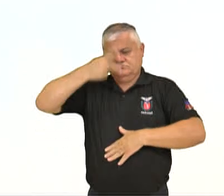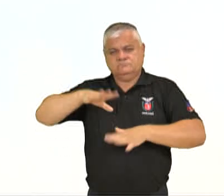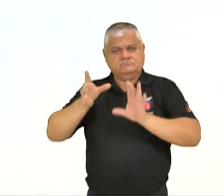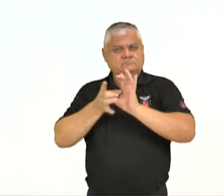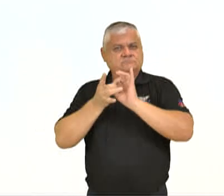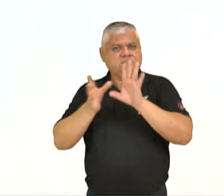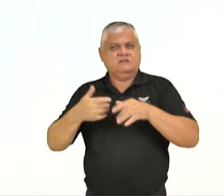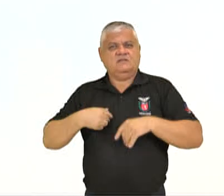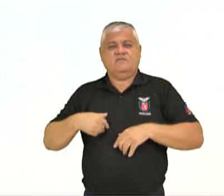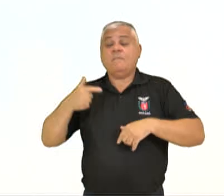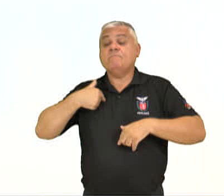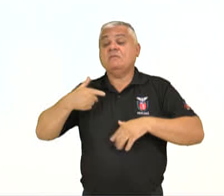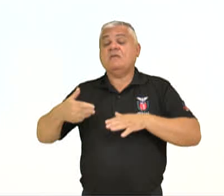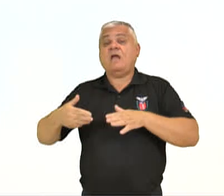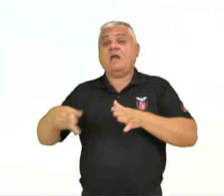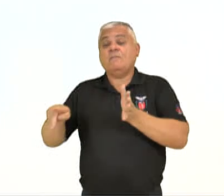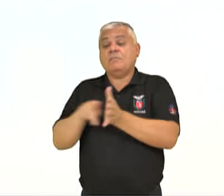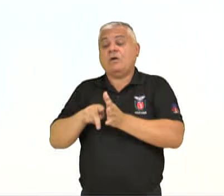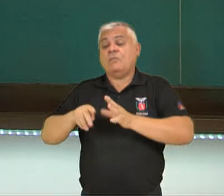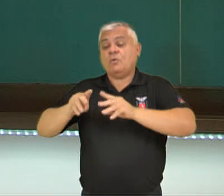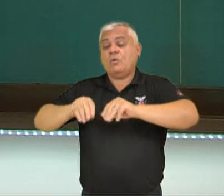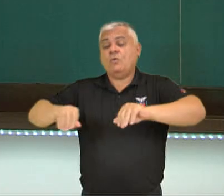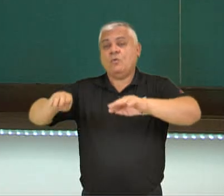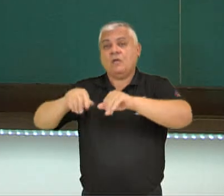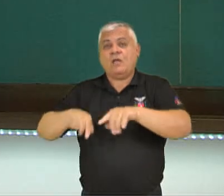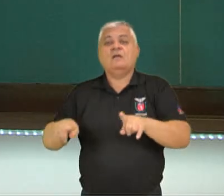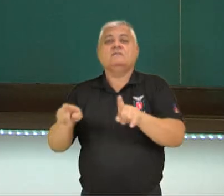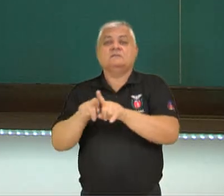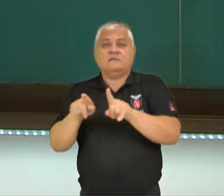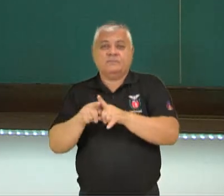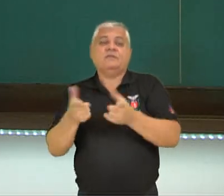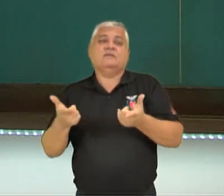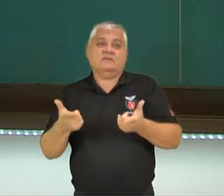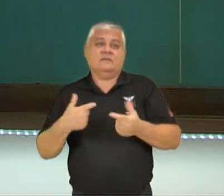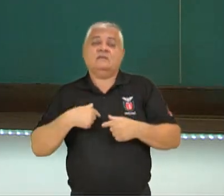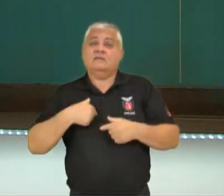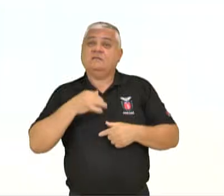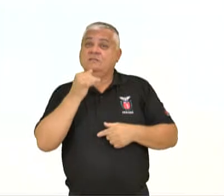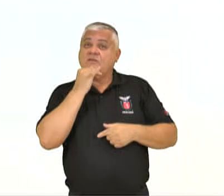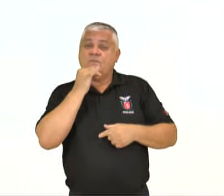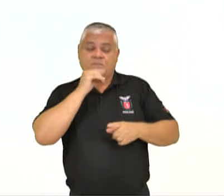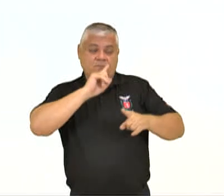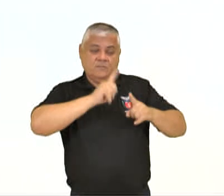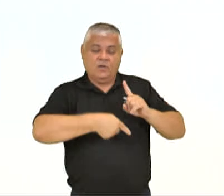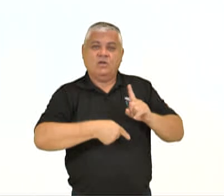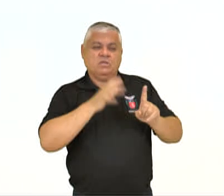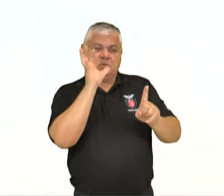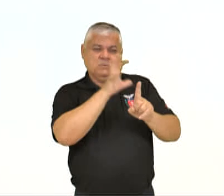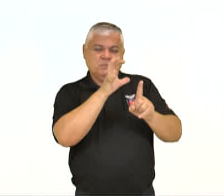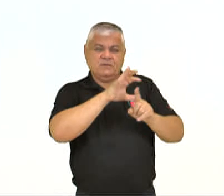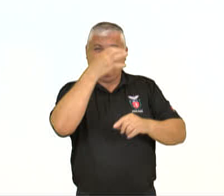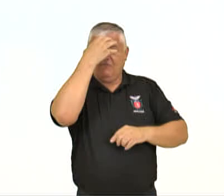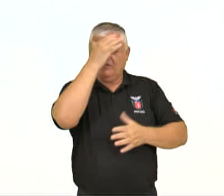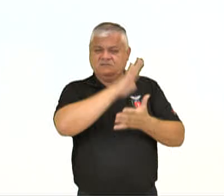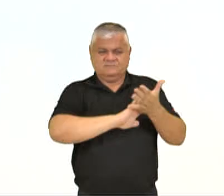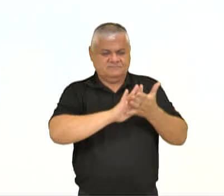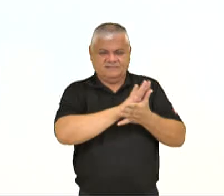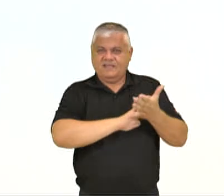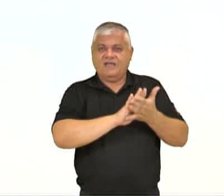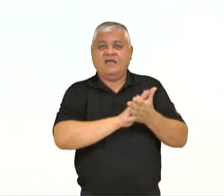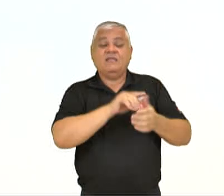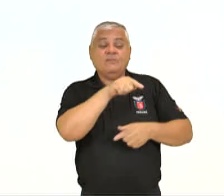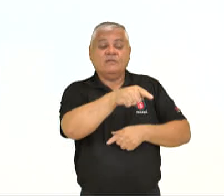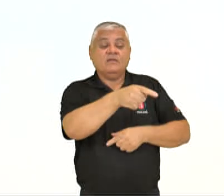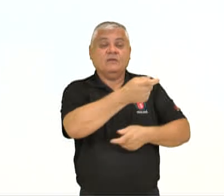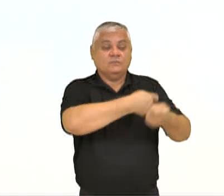privada, criticava a intervenção estatal na economia, pois o mercado seria capaz de regular